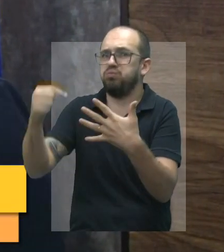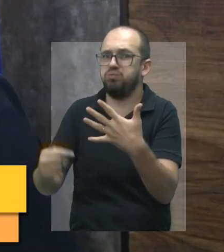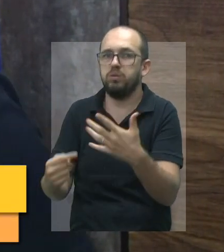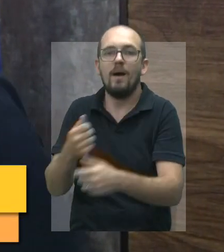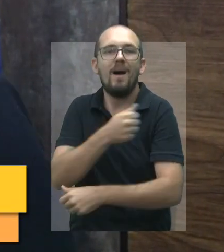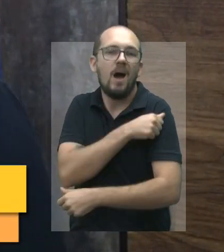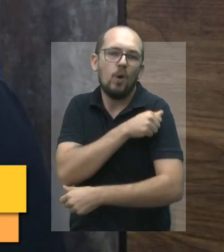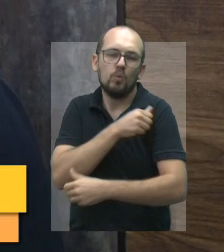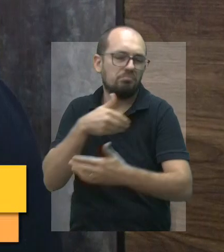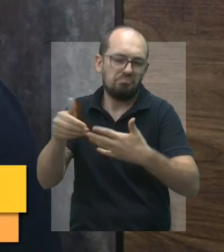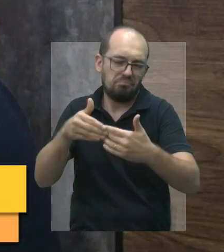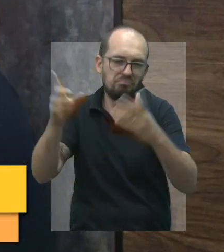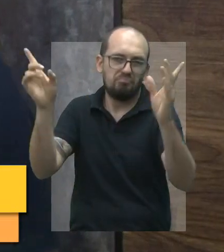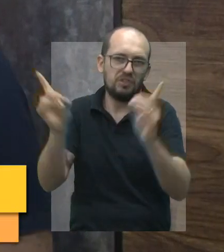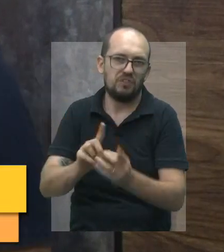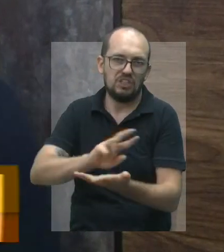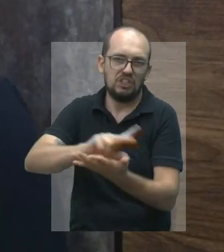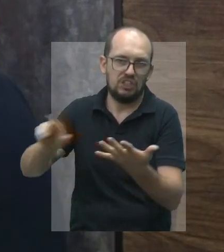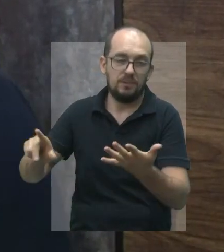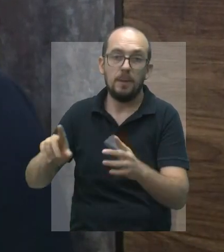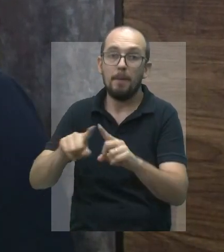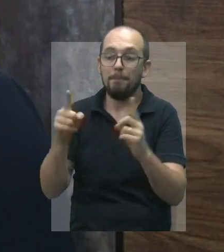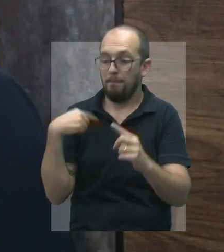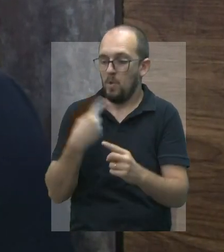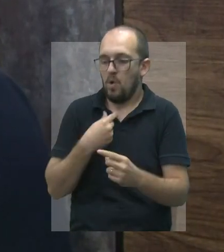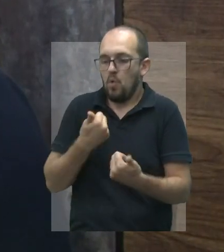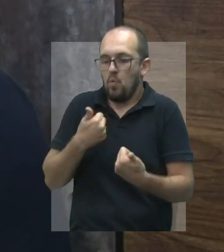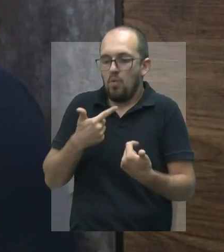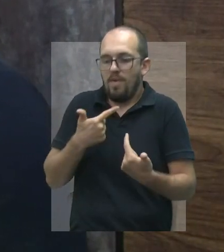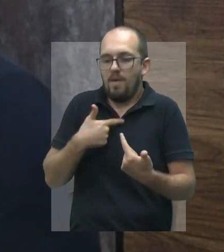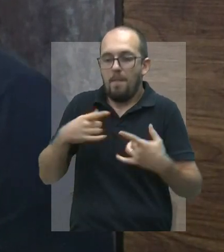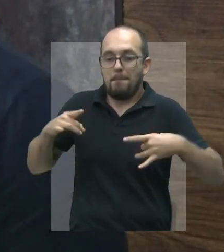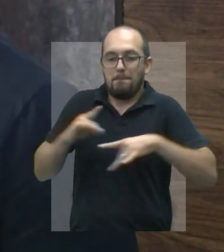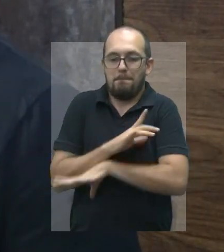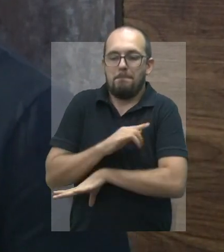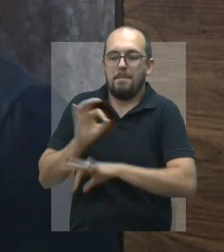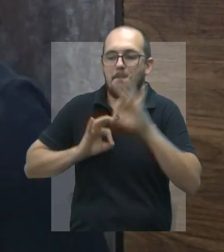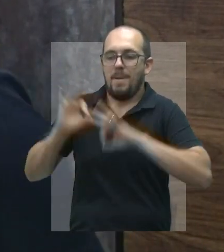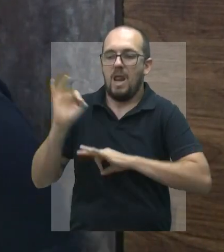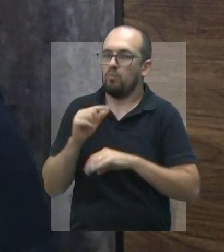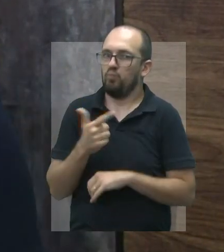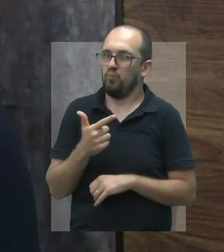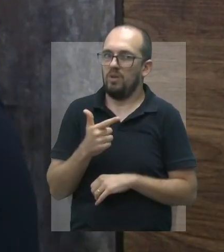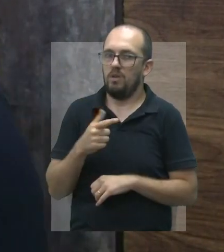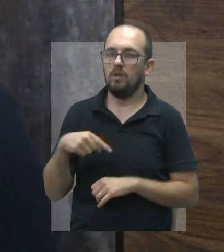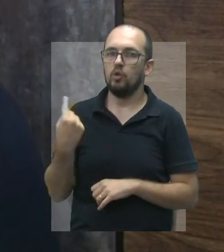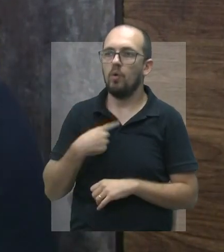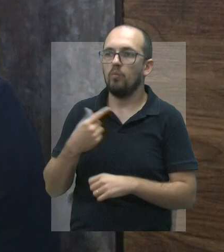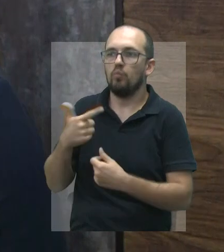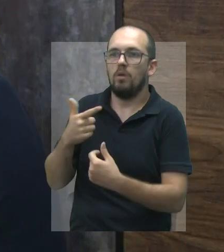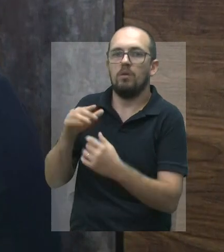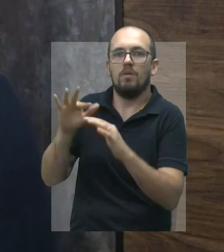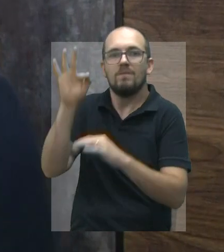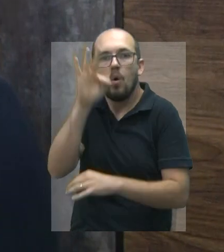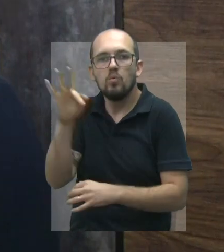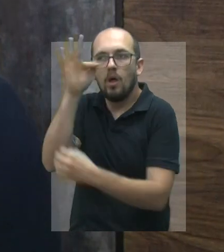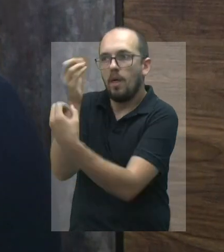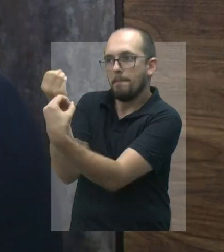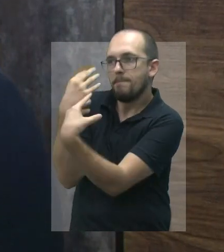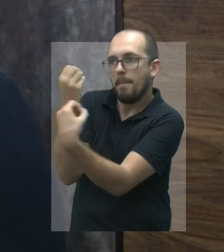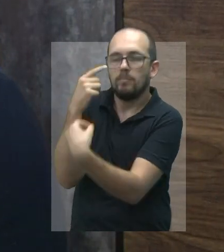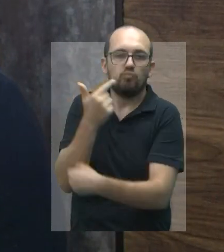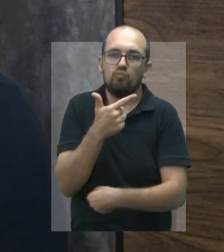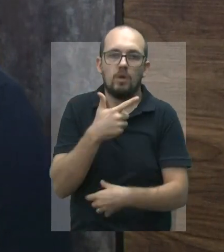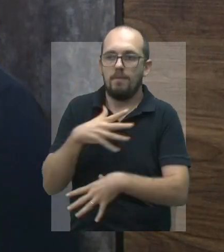alunos com algum tipo de deficiência, porque nós não estamos preparados ainda para isso. Nós não somos formados, na verdade, para